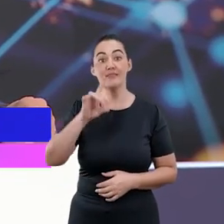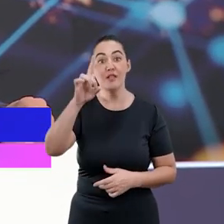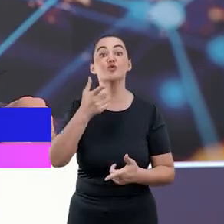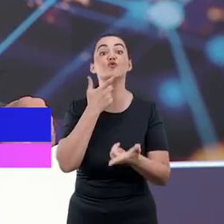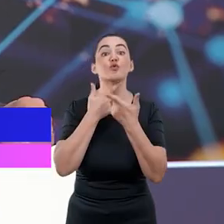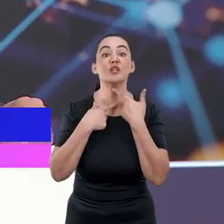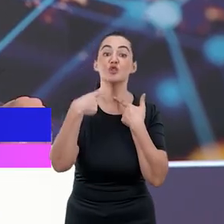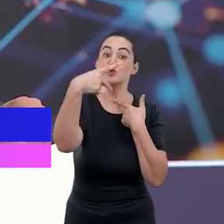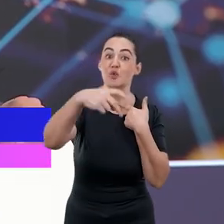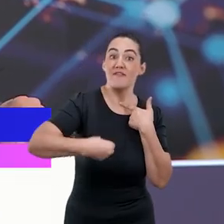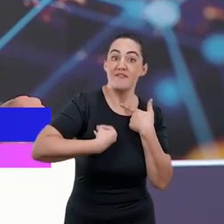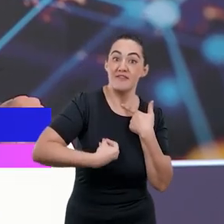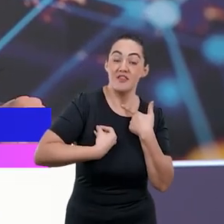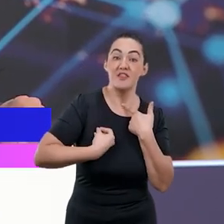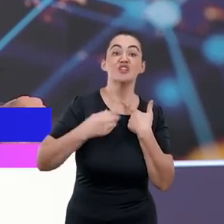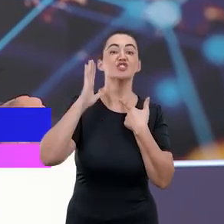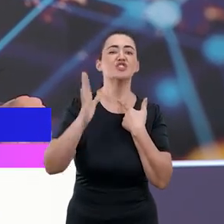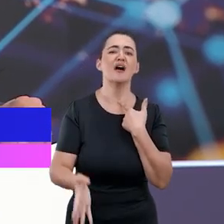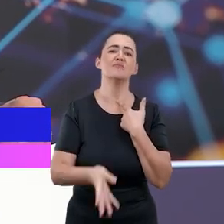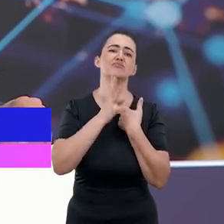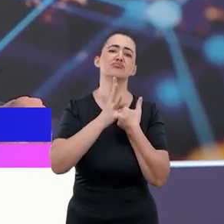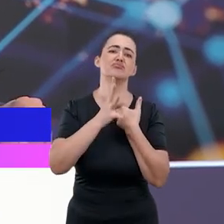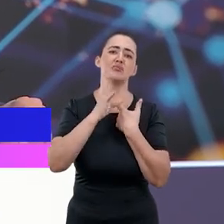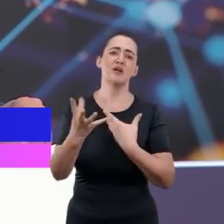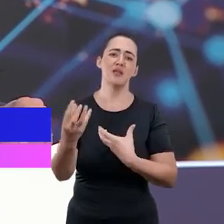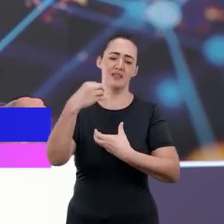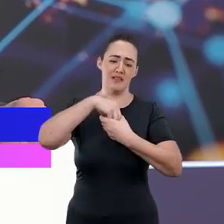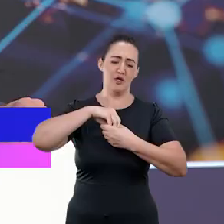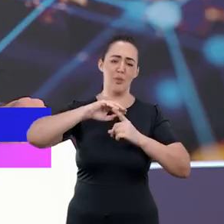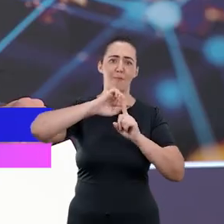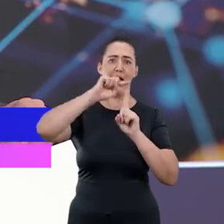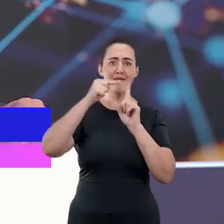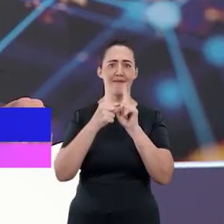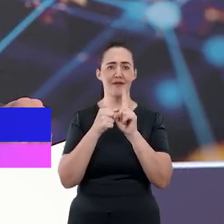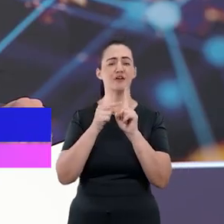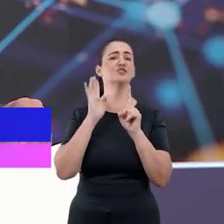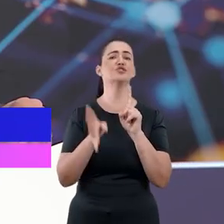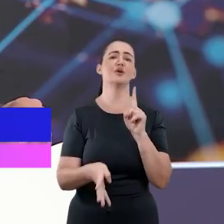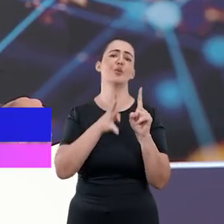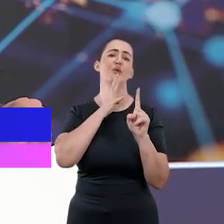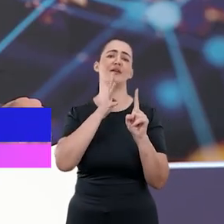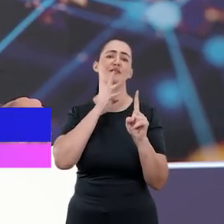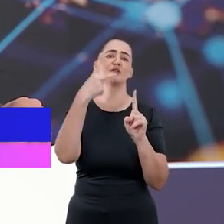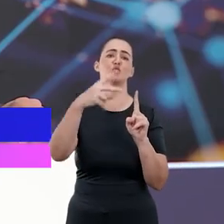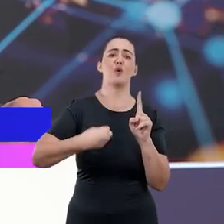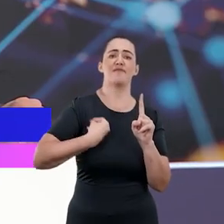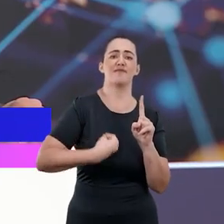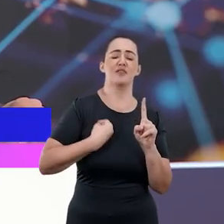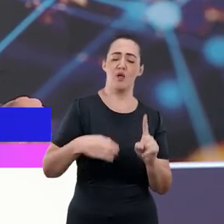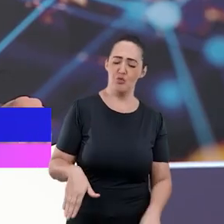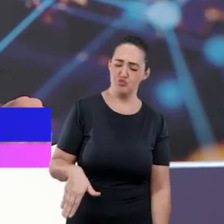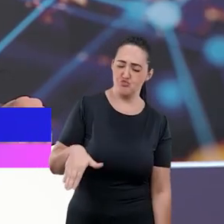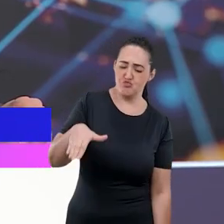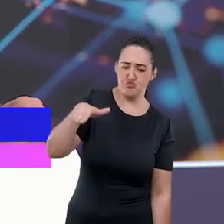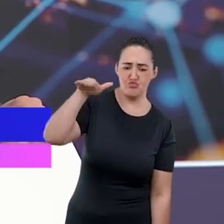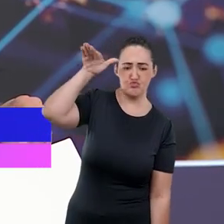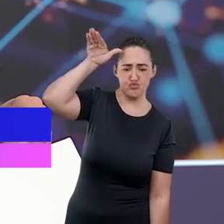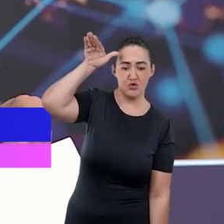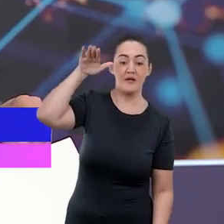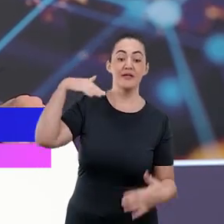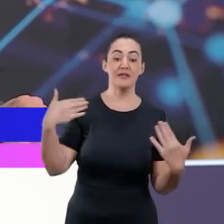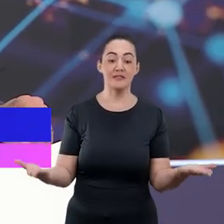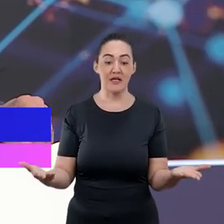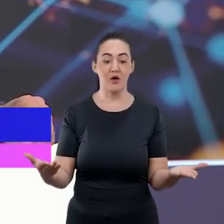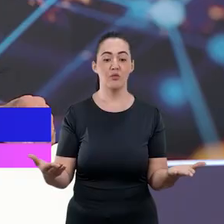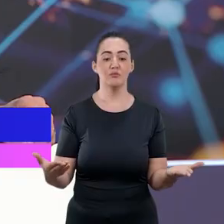das mãos de Deus. Você surgiu nesse mundo porque Deus te planejou. Então, nunca se veja menor